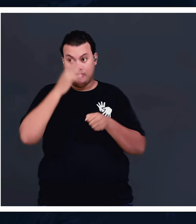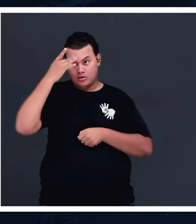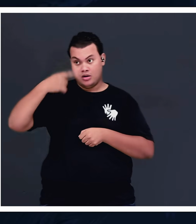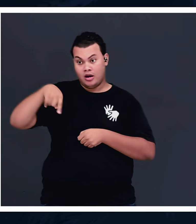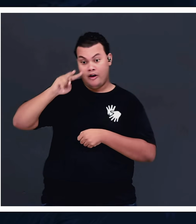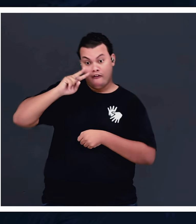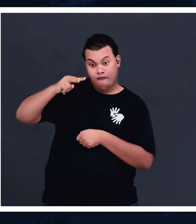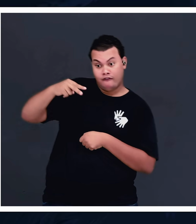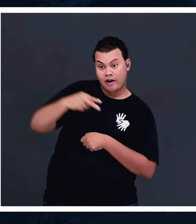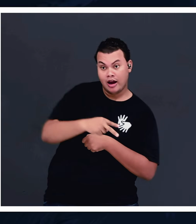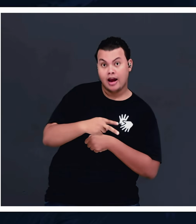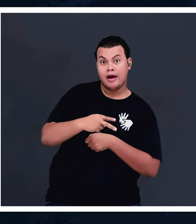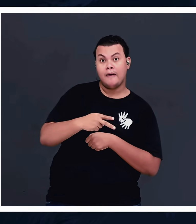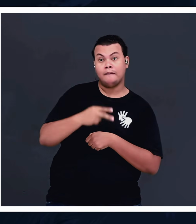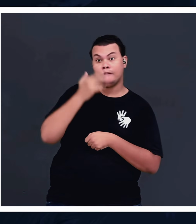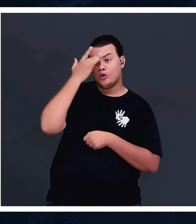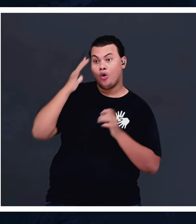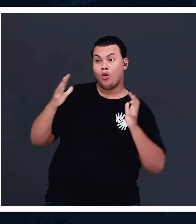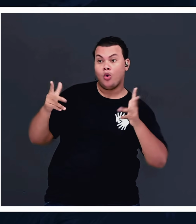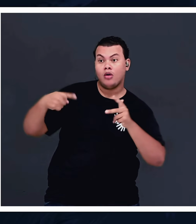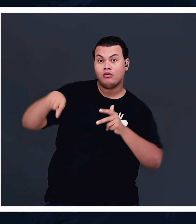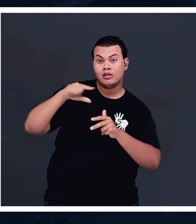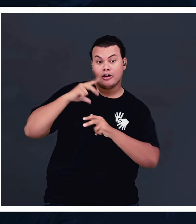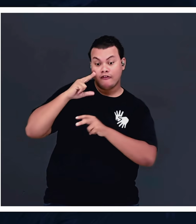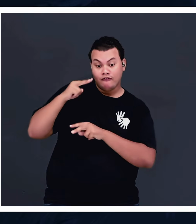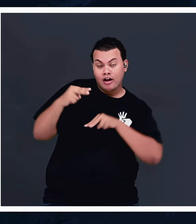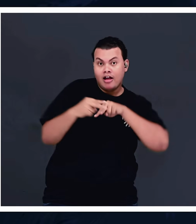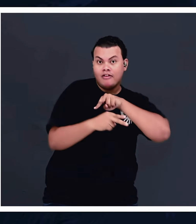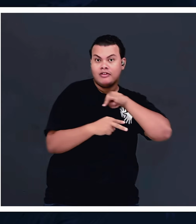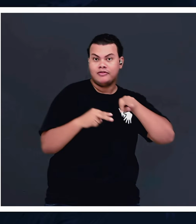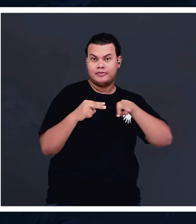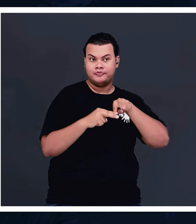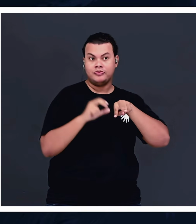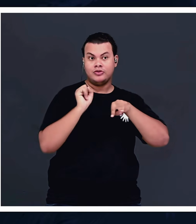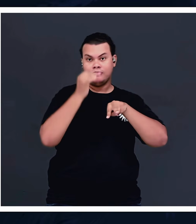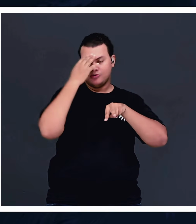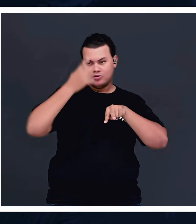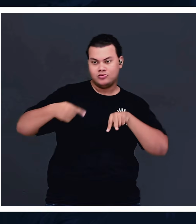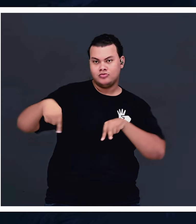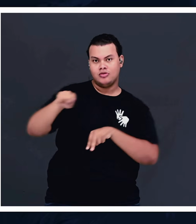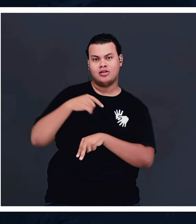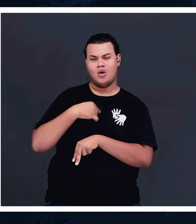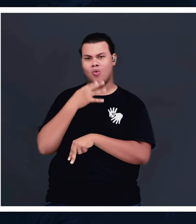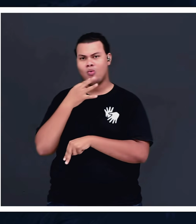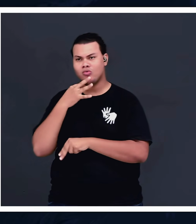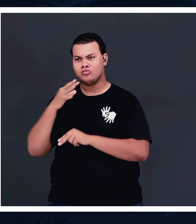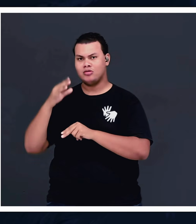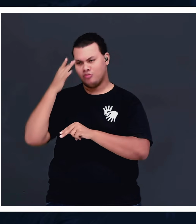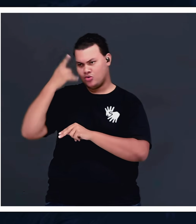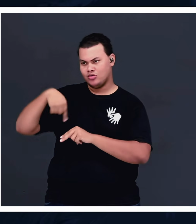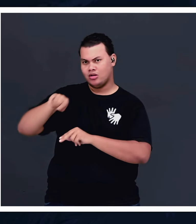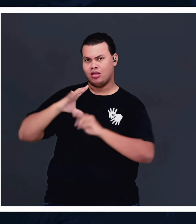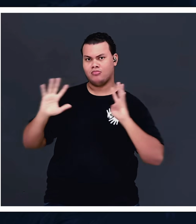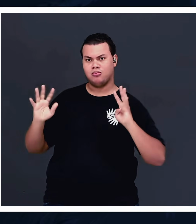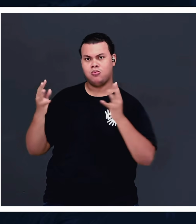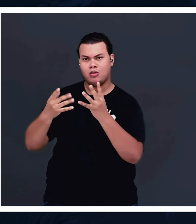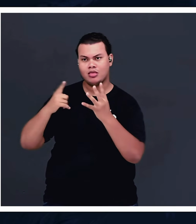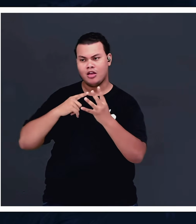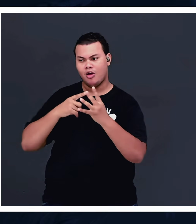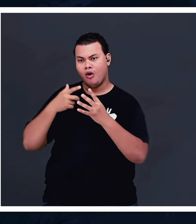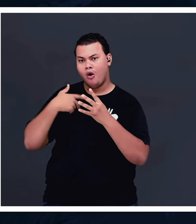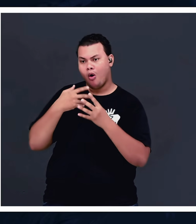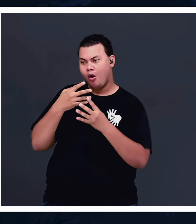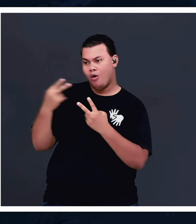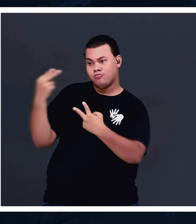vistas por aqueles que estão ao nosso redor. As pessoas que estão ao nosso redor, elas observam as